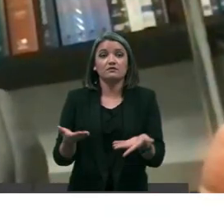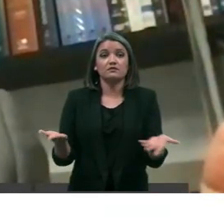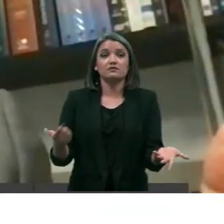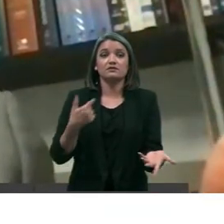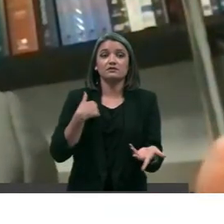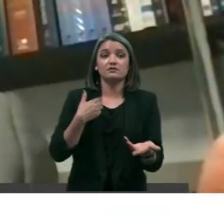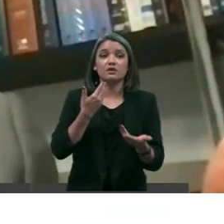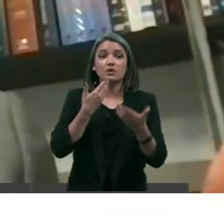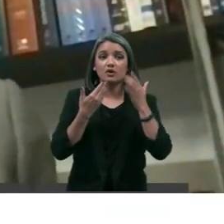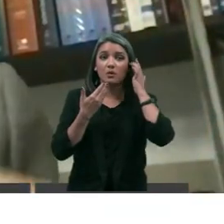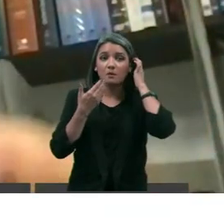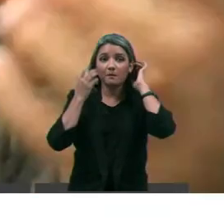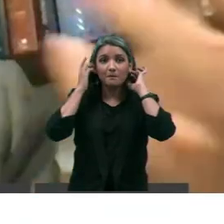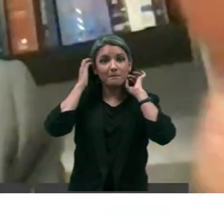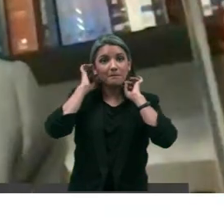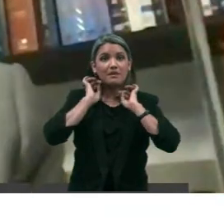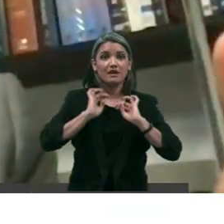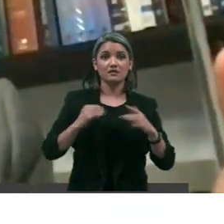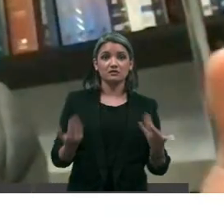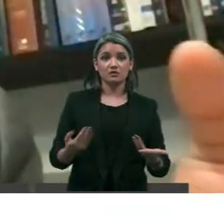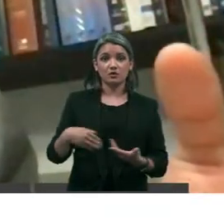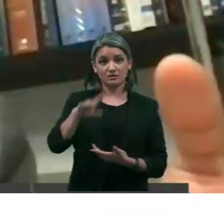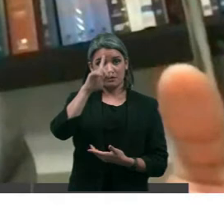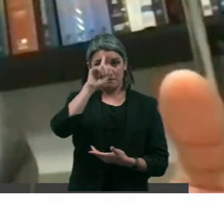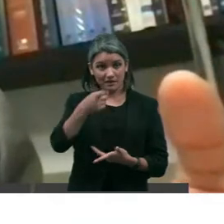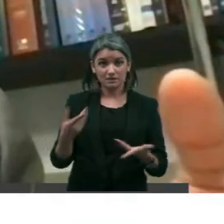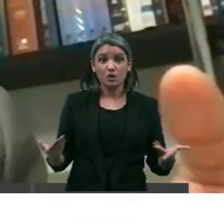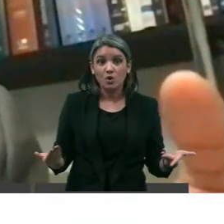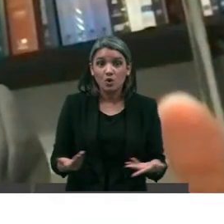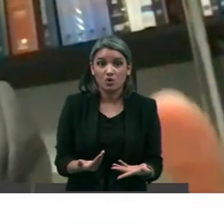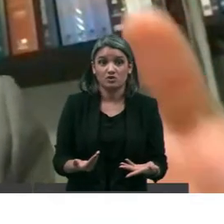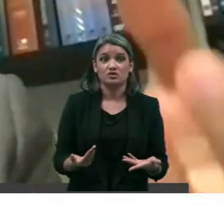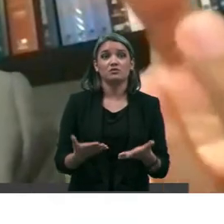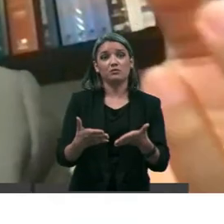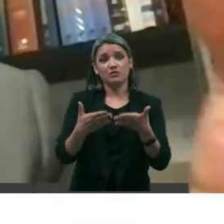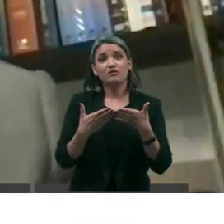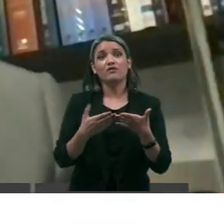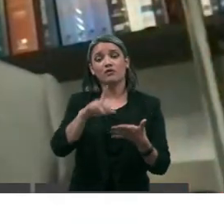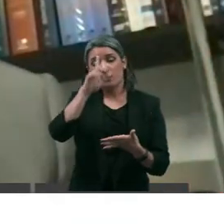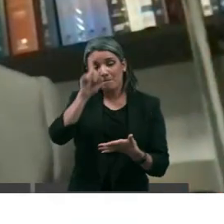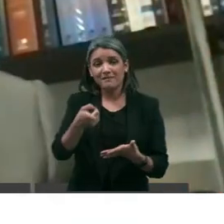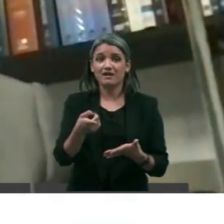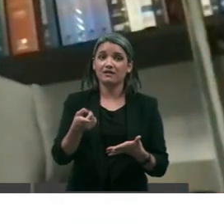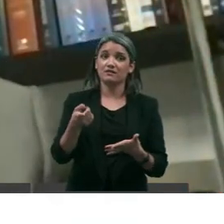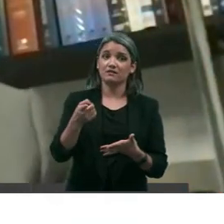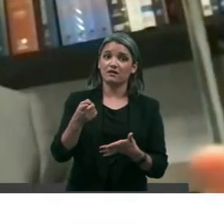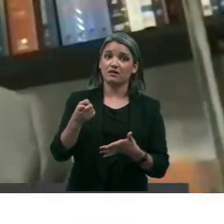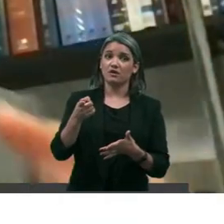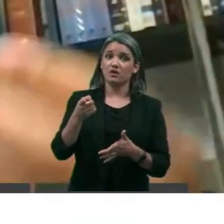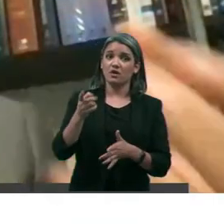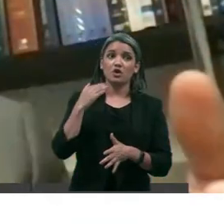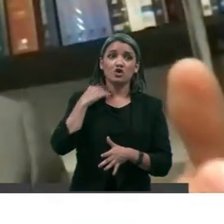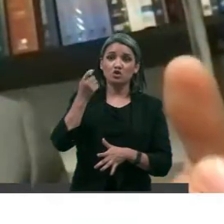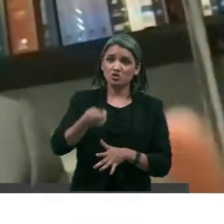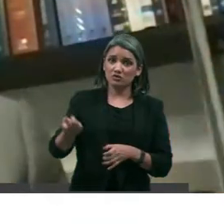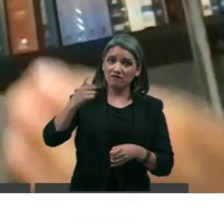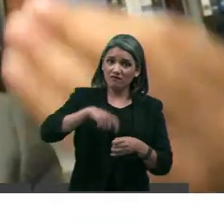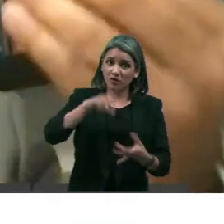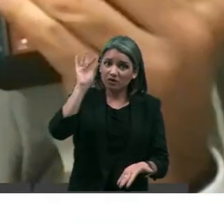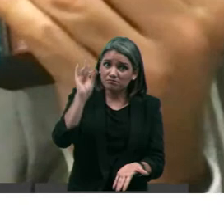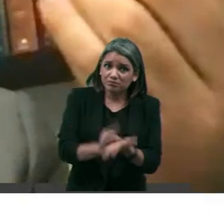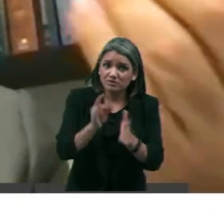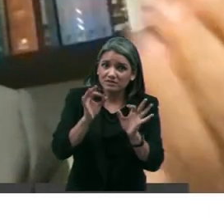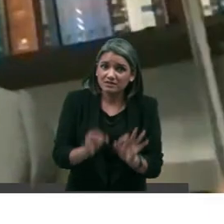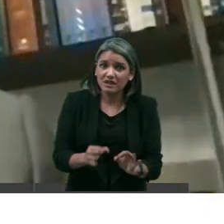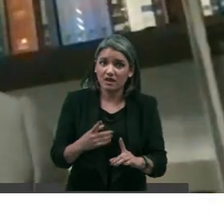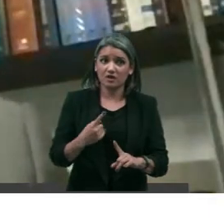Excelência é que determine na data de hoje a reintegração efetiva. Porque, na verdade, apesar de